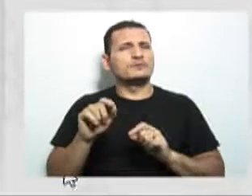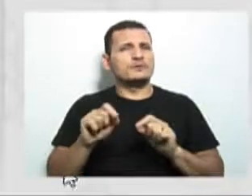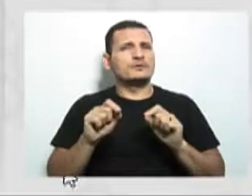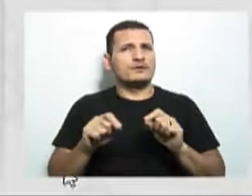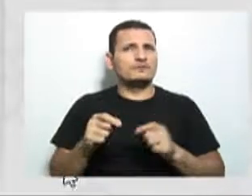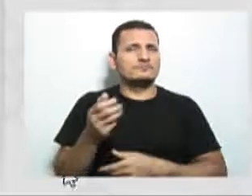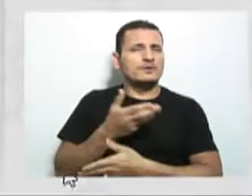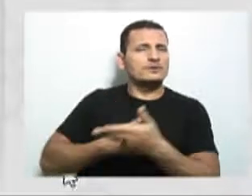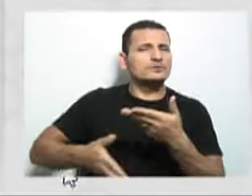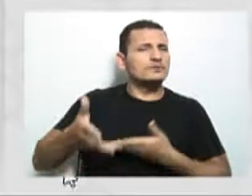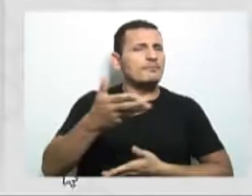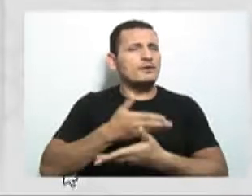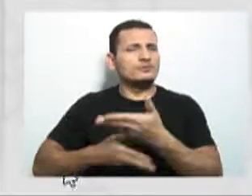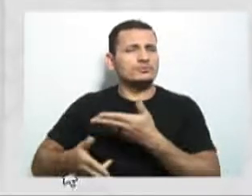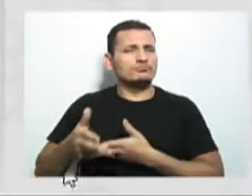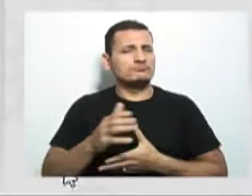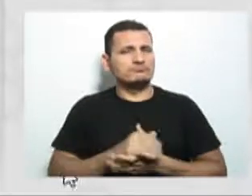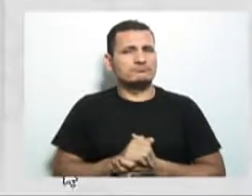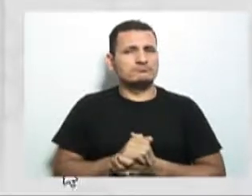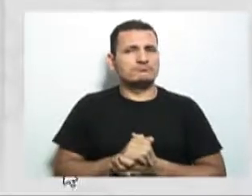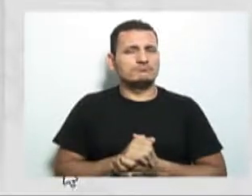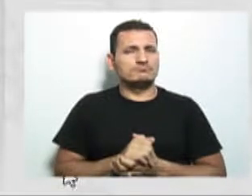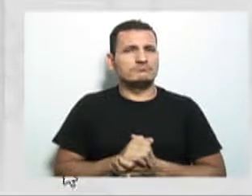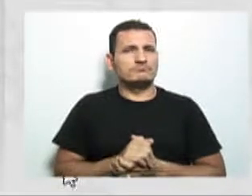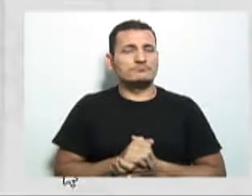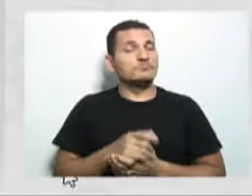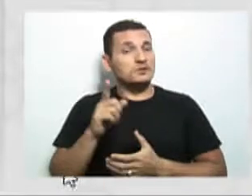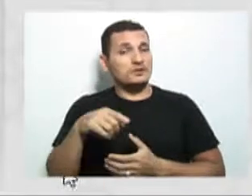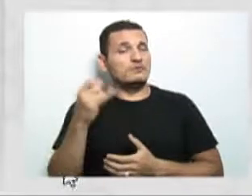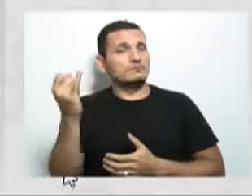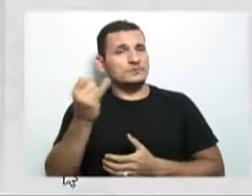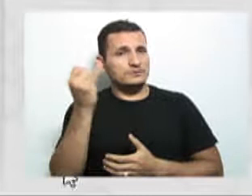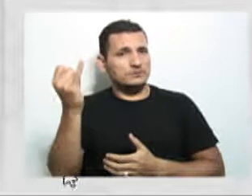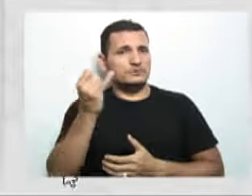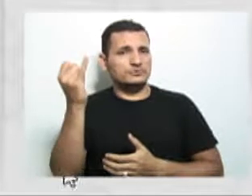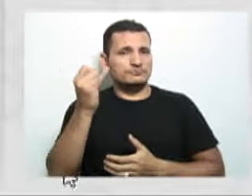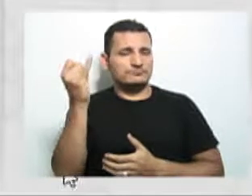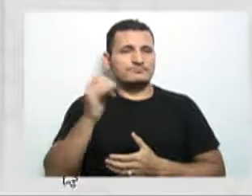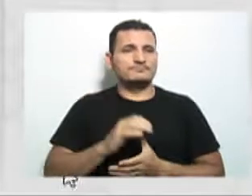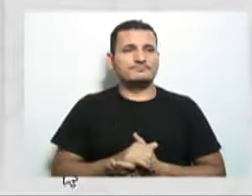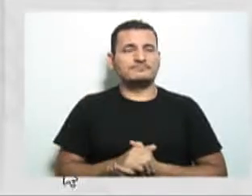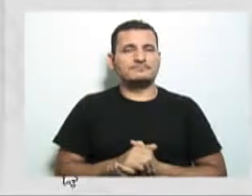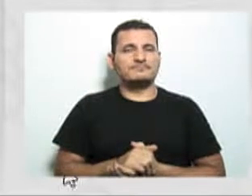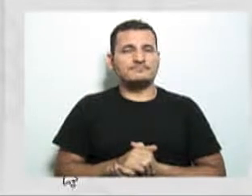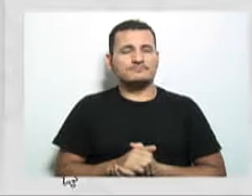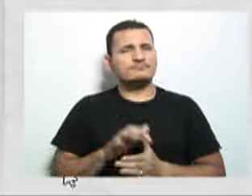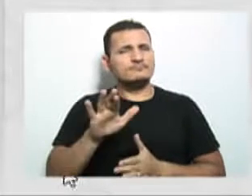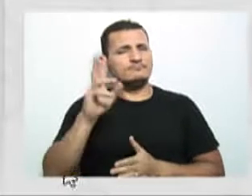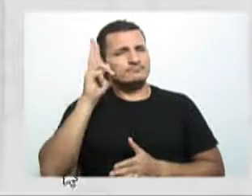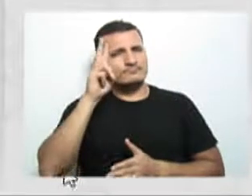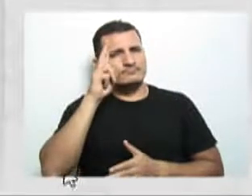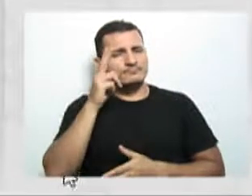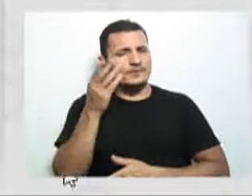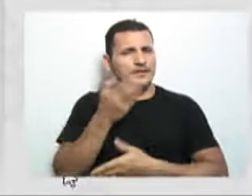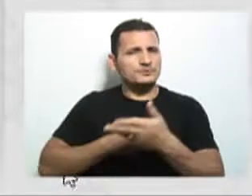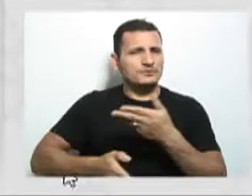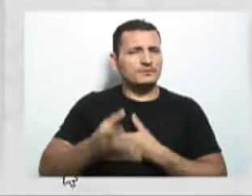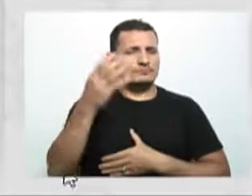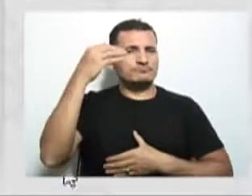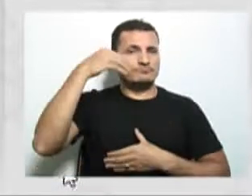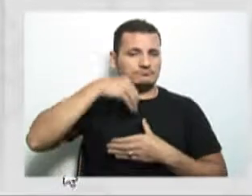então, intrapessoal? É fundamental para o interpessoal. Então, lembre-se, intrapessoal é